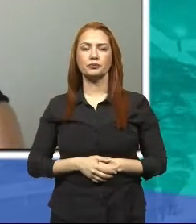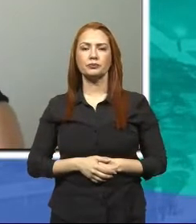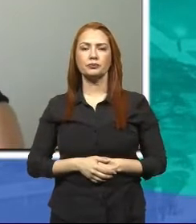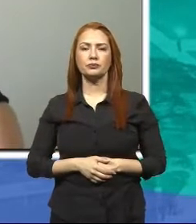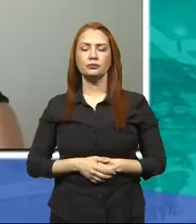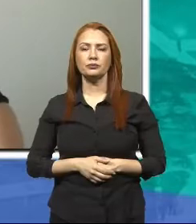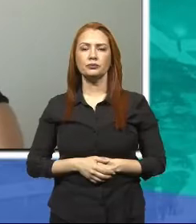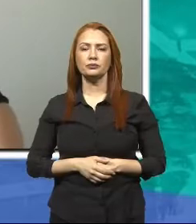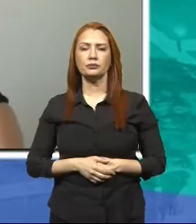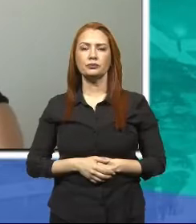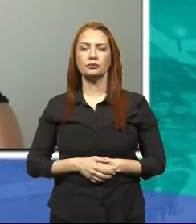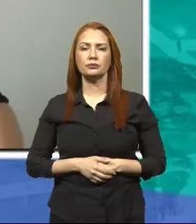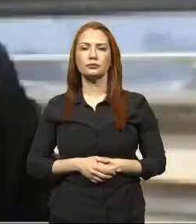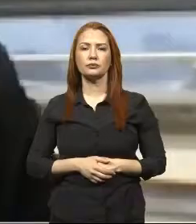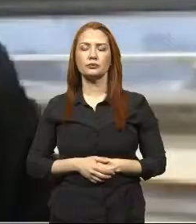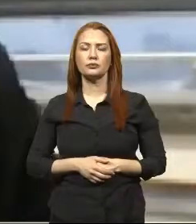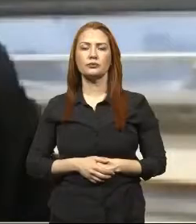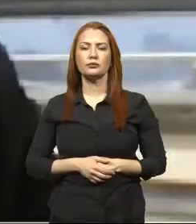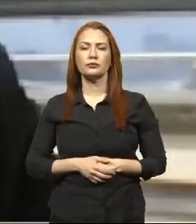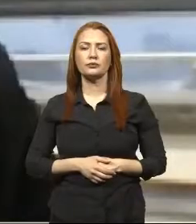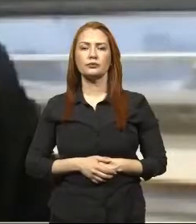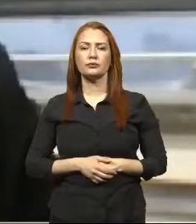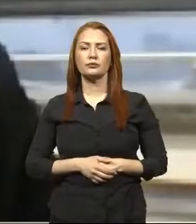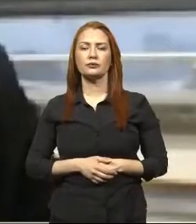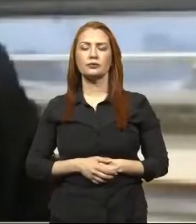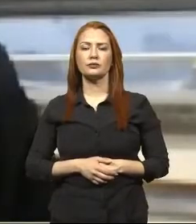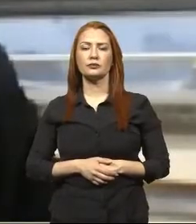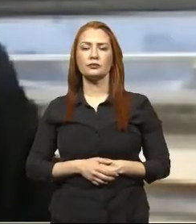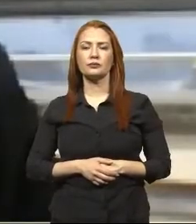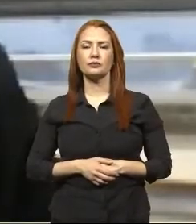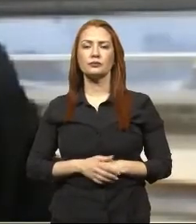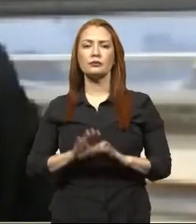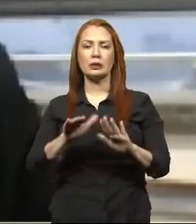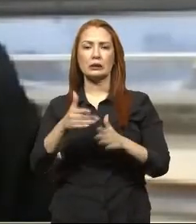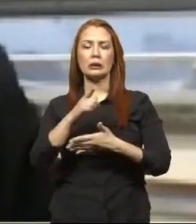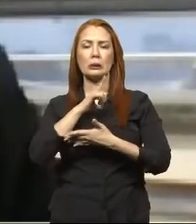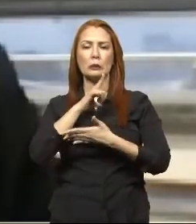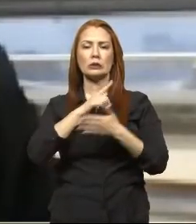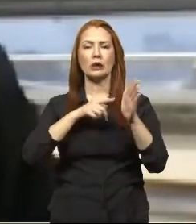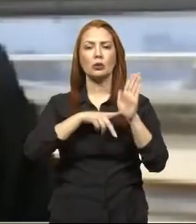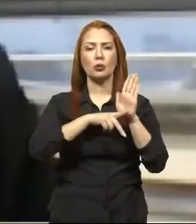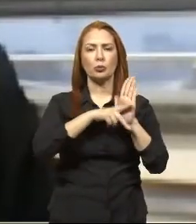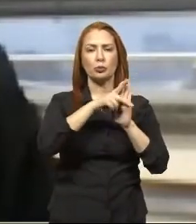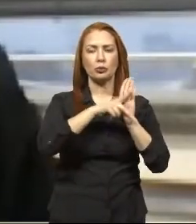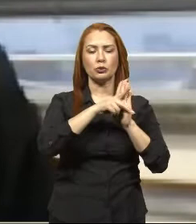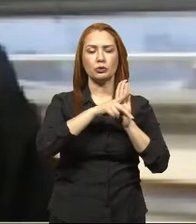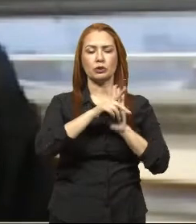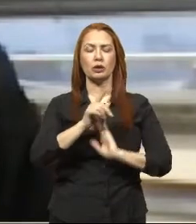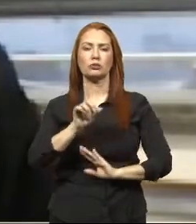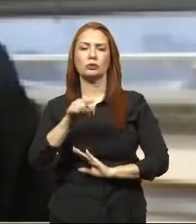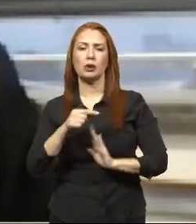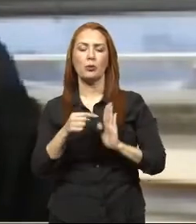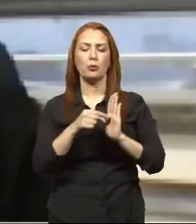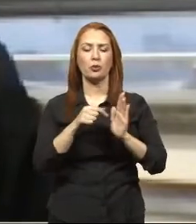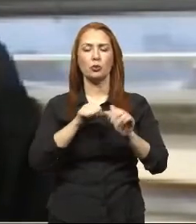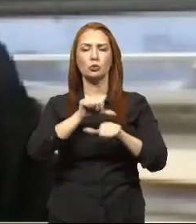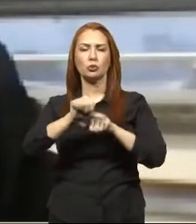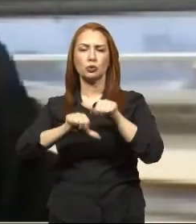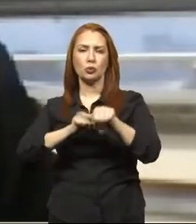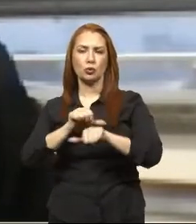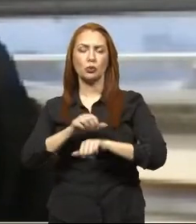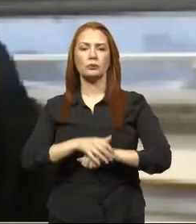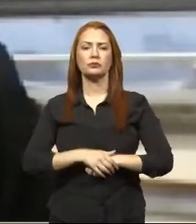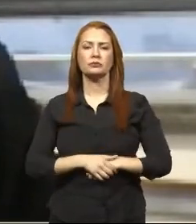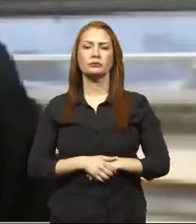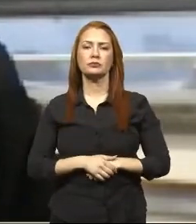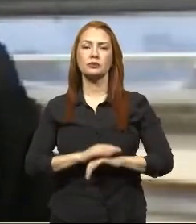dizer o seguinte, né? Quer dizer, que a gente tem um projeto chamado Ponto de Troca de Tráfego,